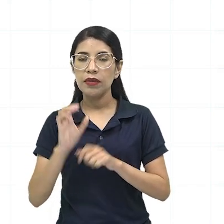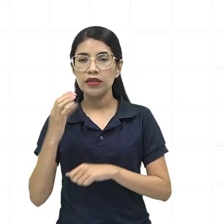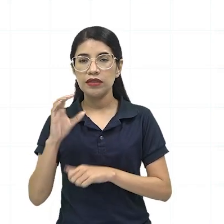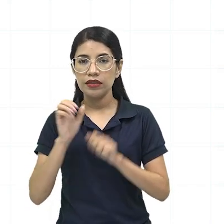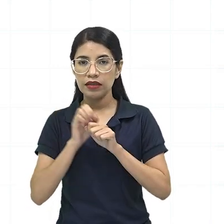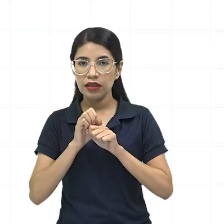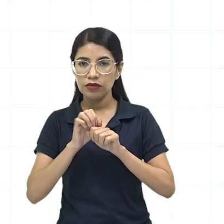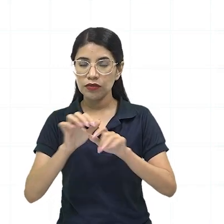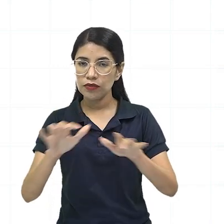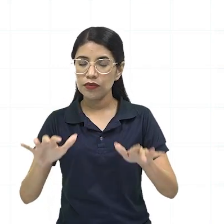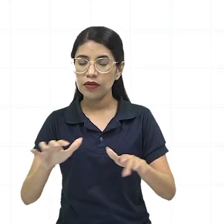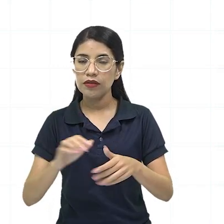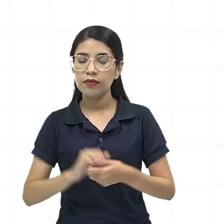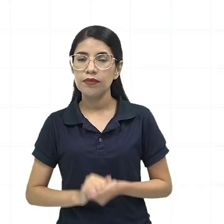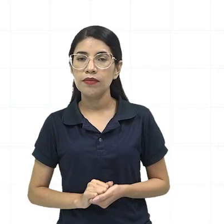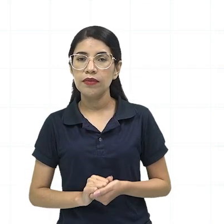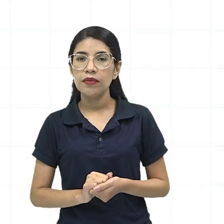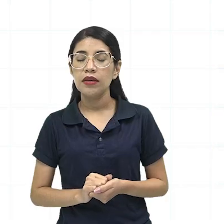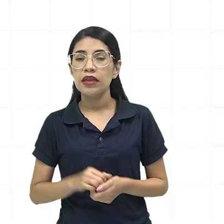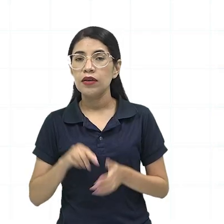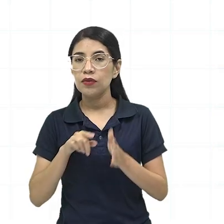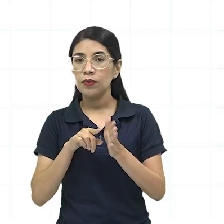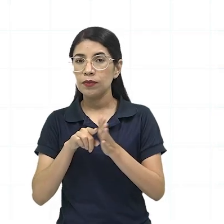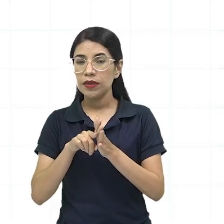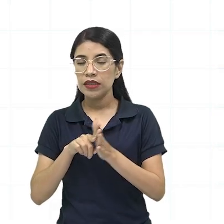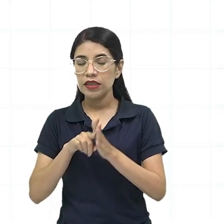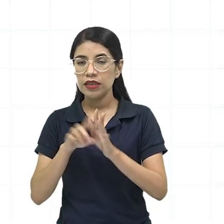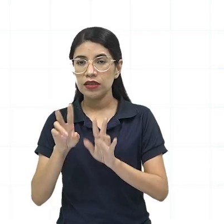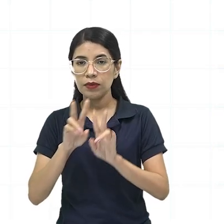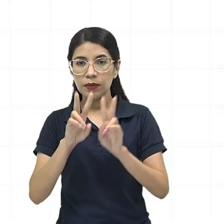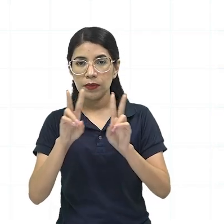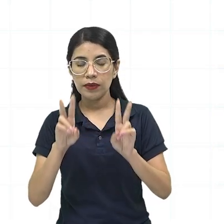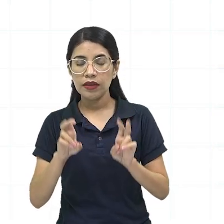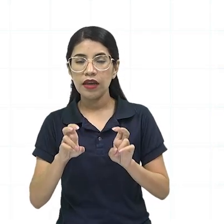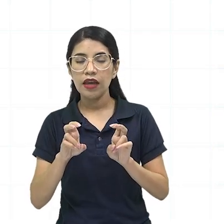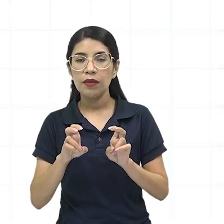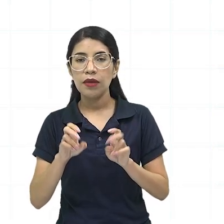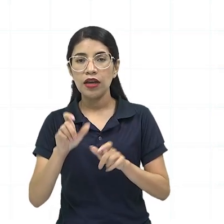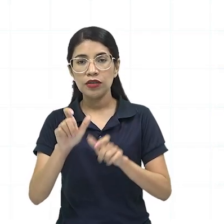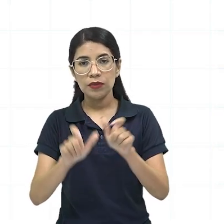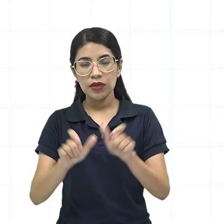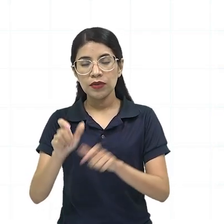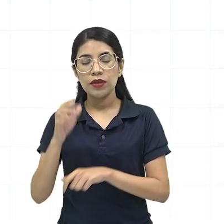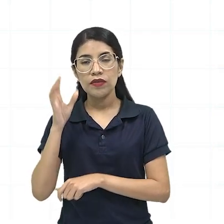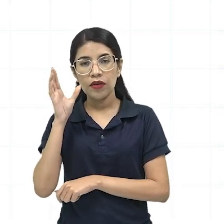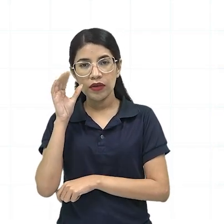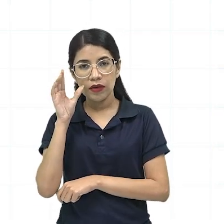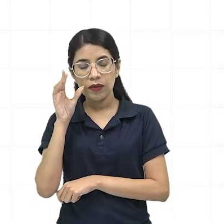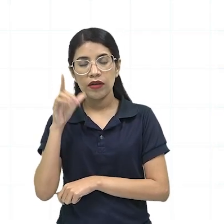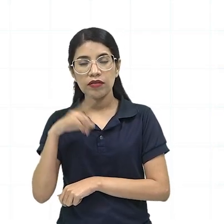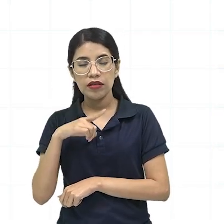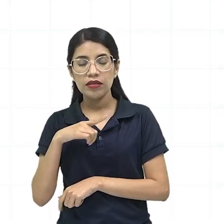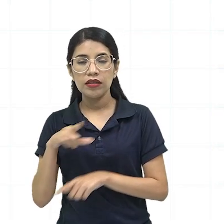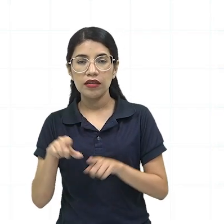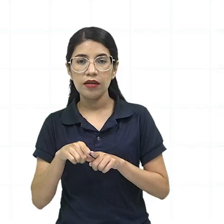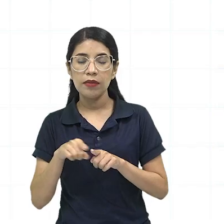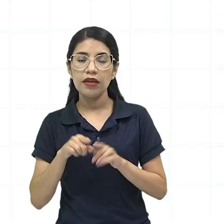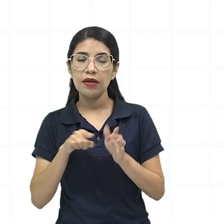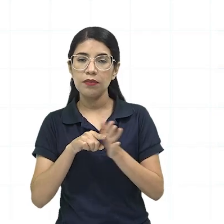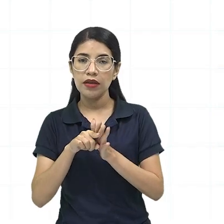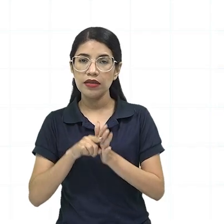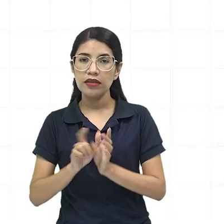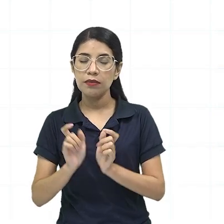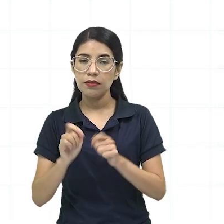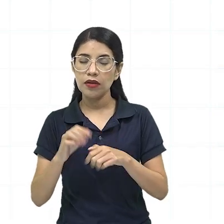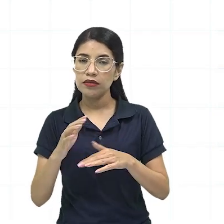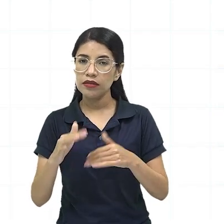ciência. Afinal de contas, se você pesquisa um determinado tema, você faz com que a população se interesse e faz com que a pesquisa possa